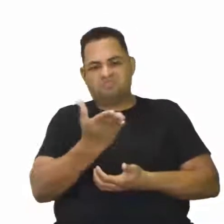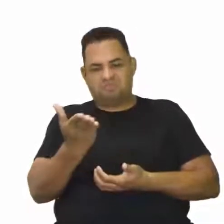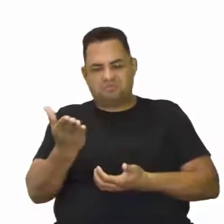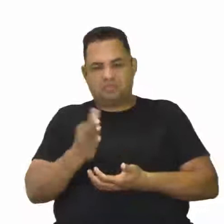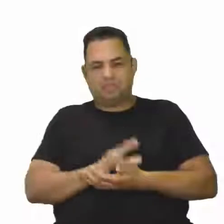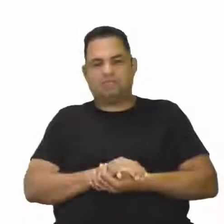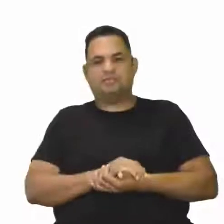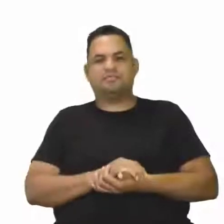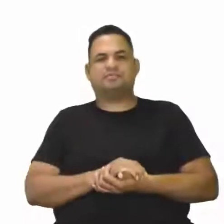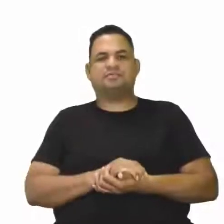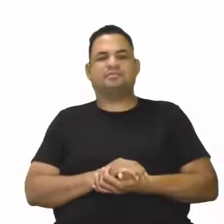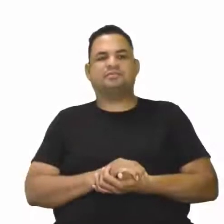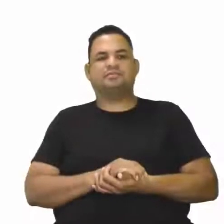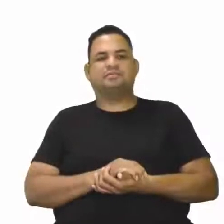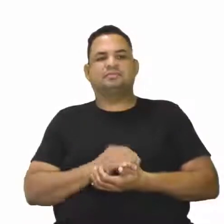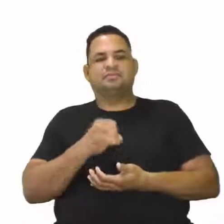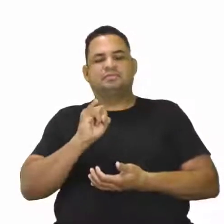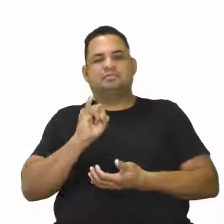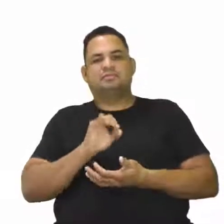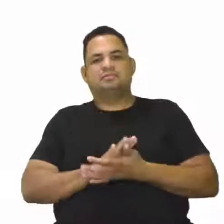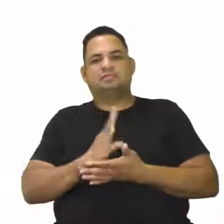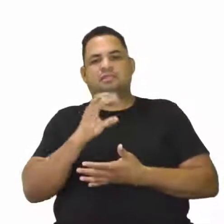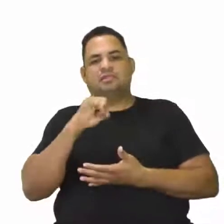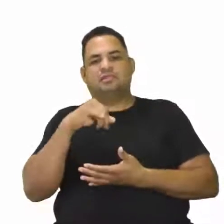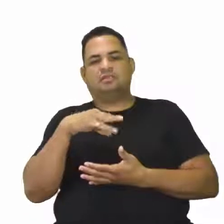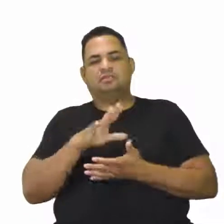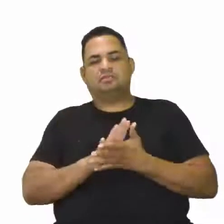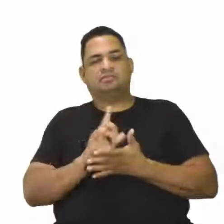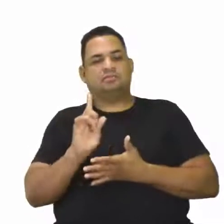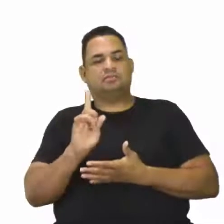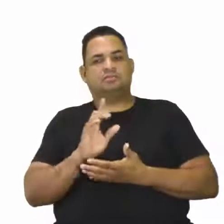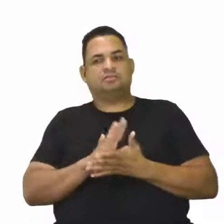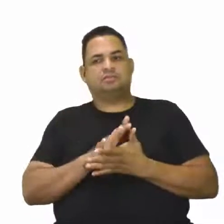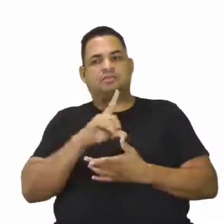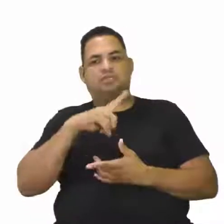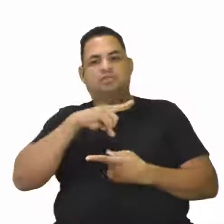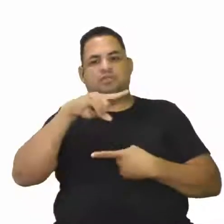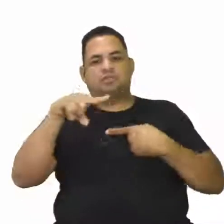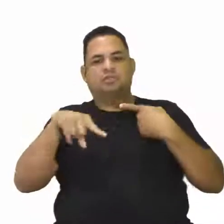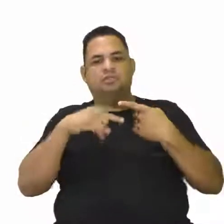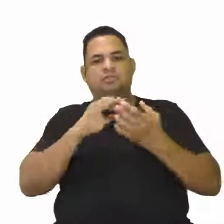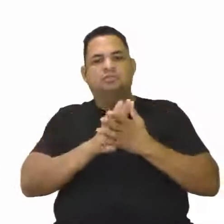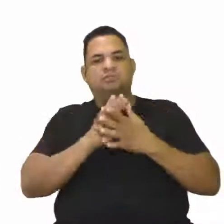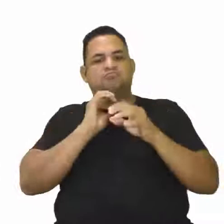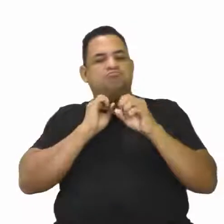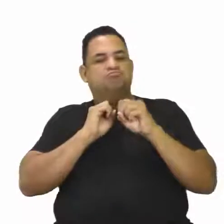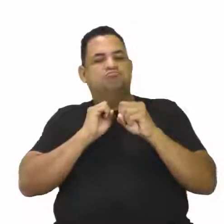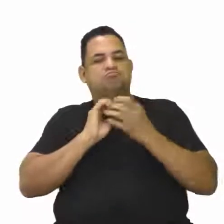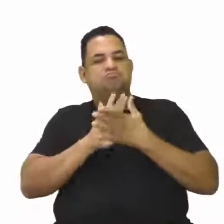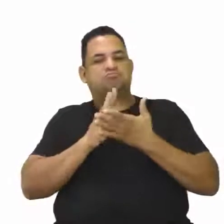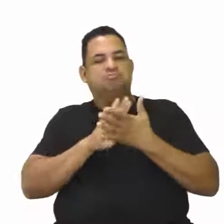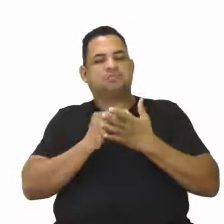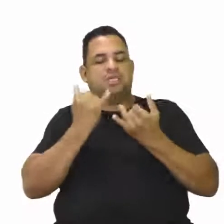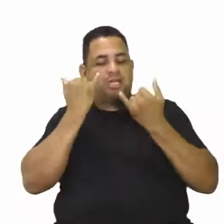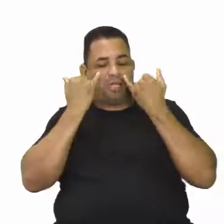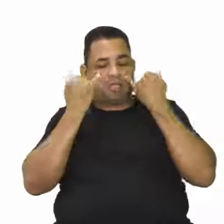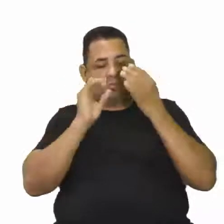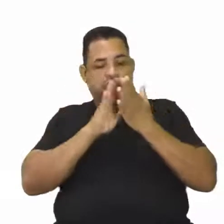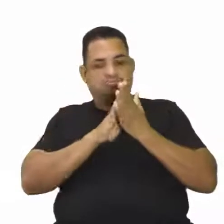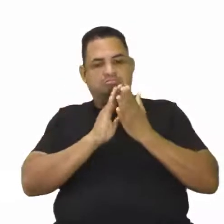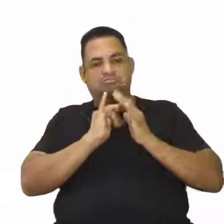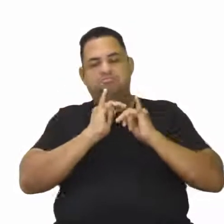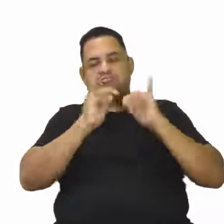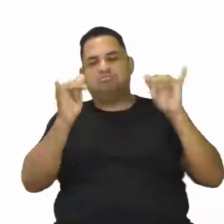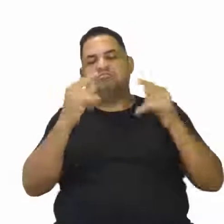legal, não é? Uhum. Então, se é uma crônica, não é ele tem o objetivo de passar informações, mas ele não é